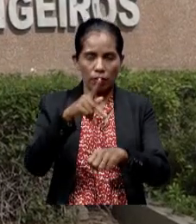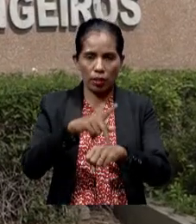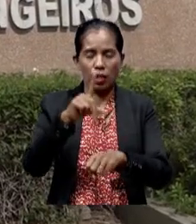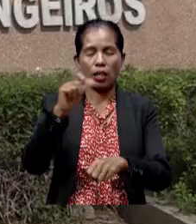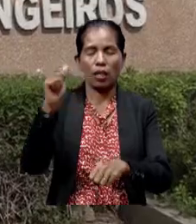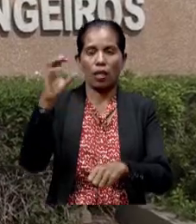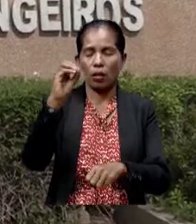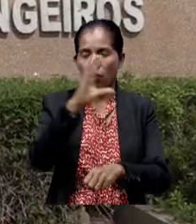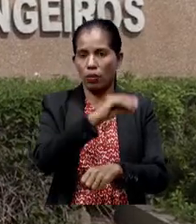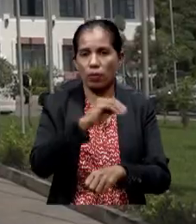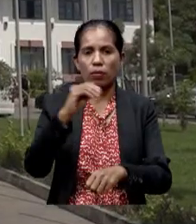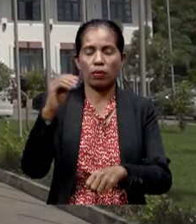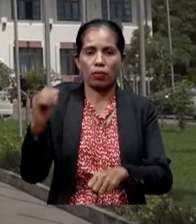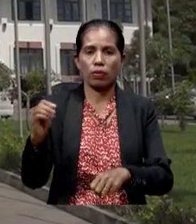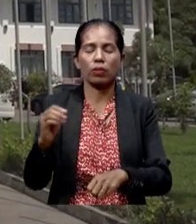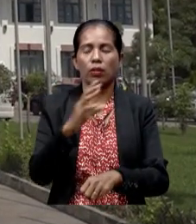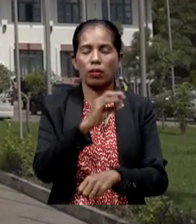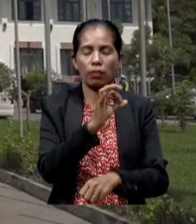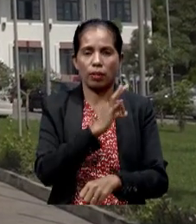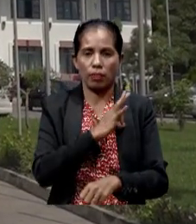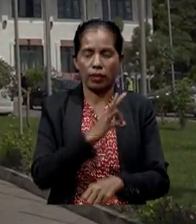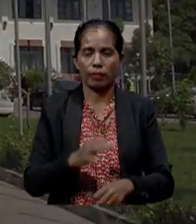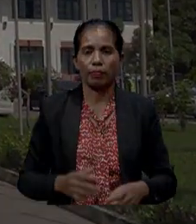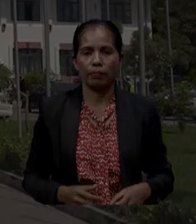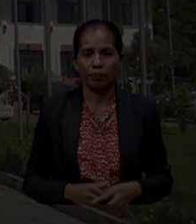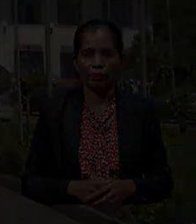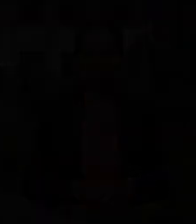Laos, no Myanmar. Fátima Pereira, Tito Silva, GMN.